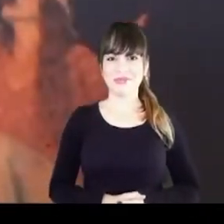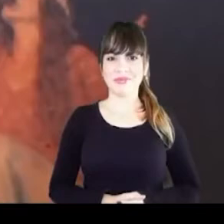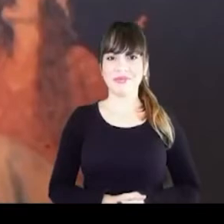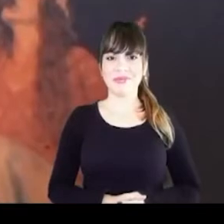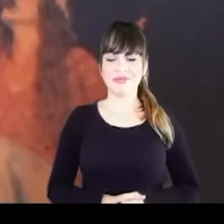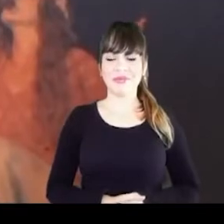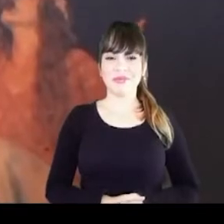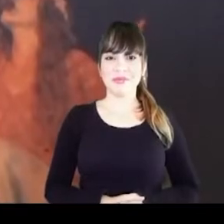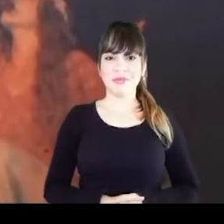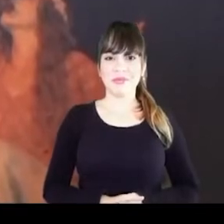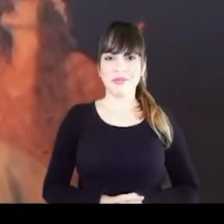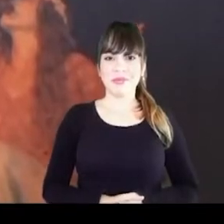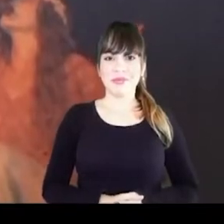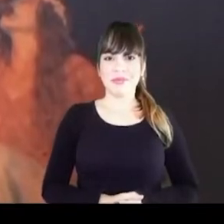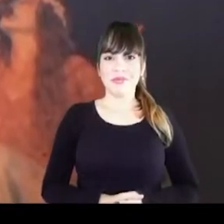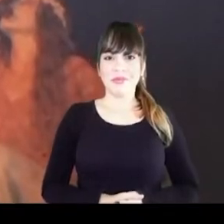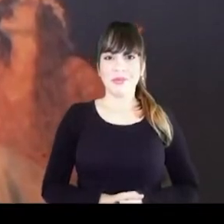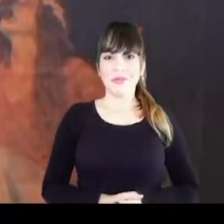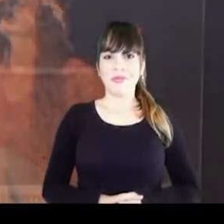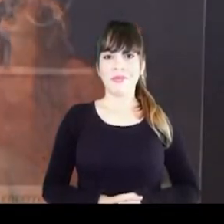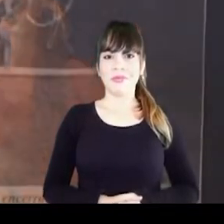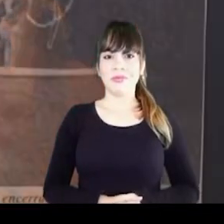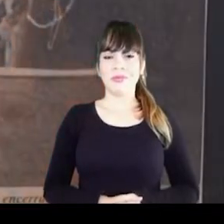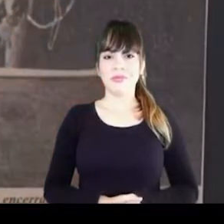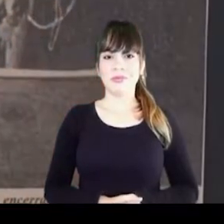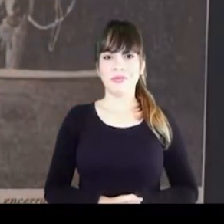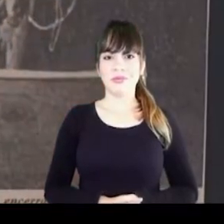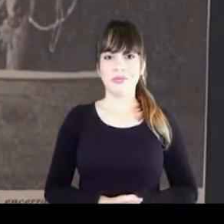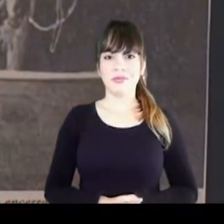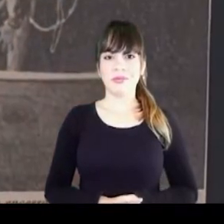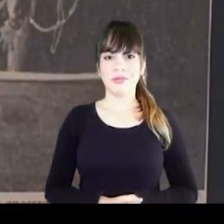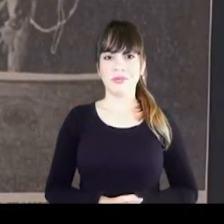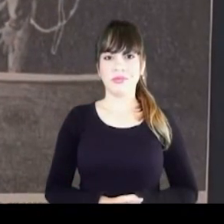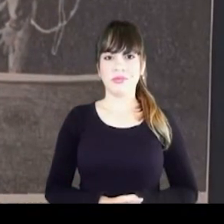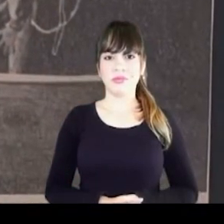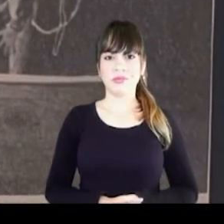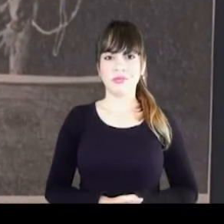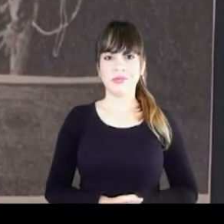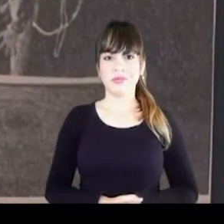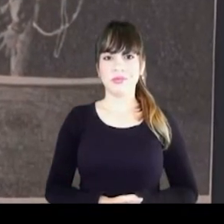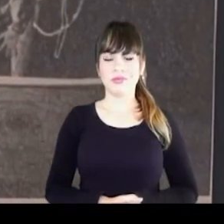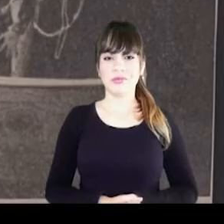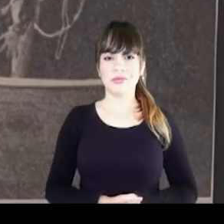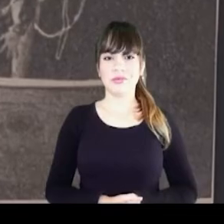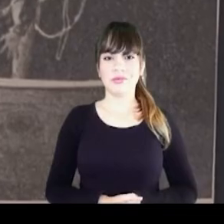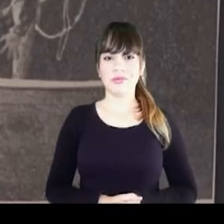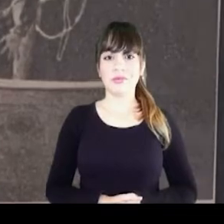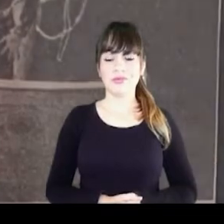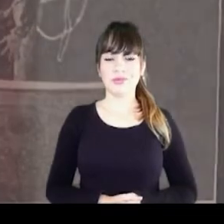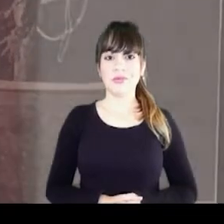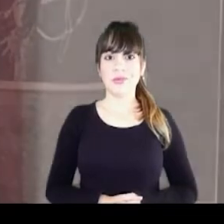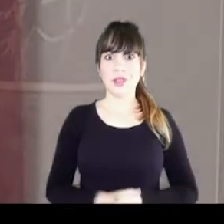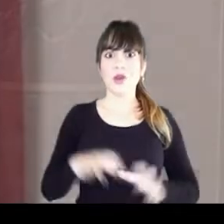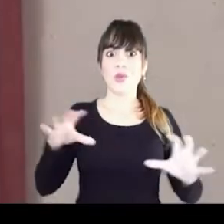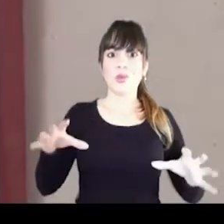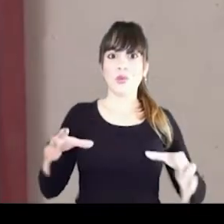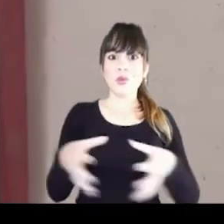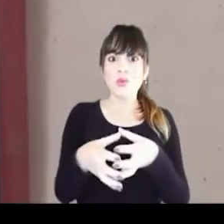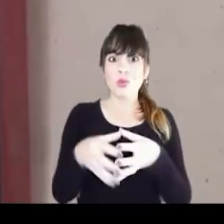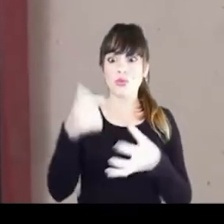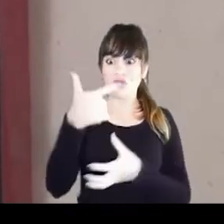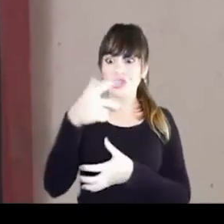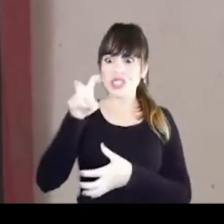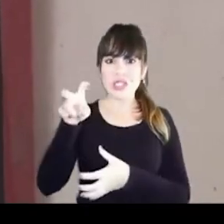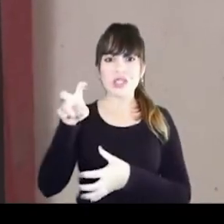jornal. Irê, Murilo e Marina estão sentados no chão, com fotos e recortes de jornal ao seu redor.